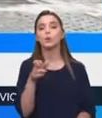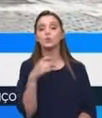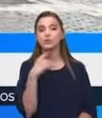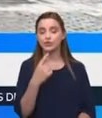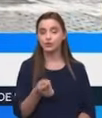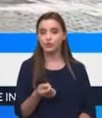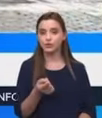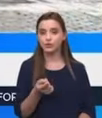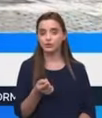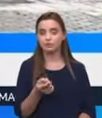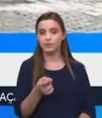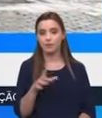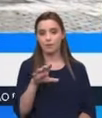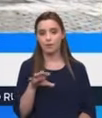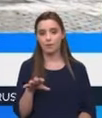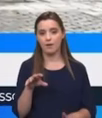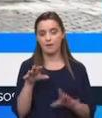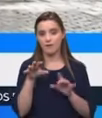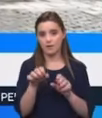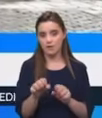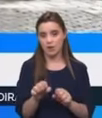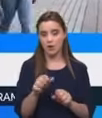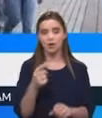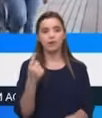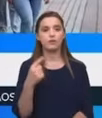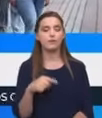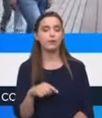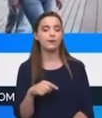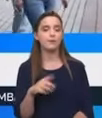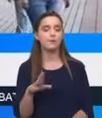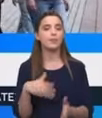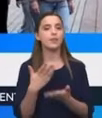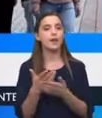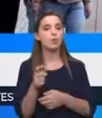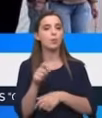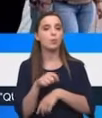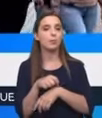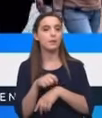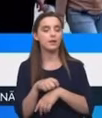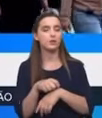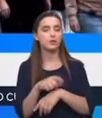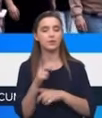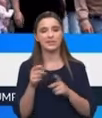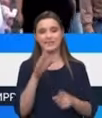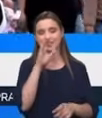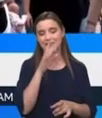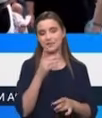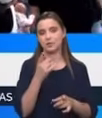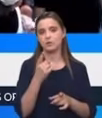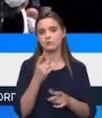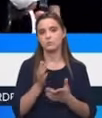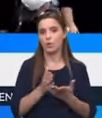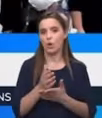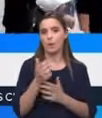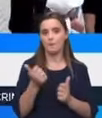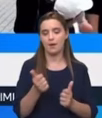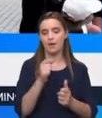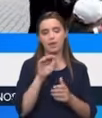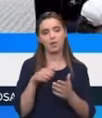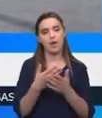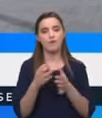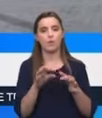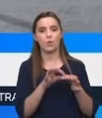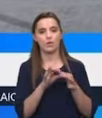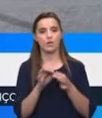classificar esta invasão, e que deveria conferir um momento de unidade, sobretudo se as coisas estivessem, evidentemente, a correr bem, mas que se